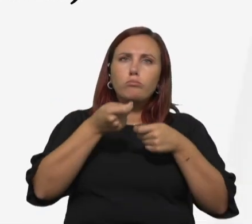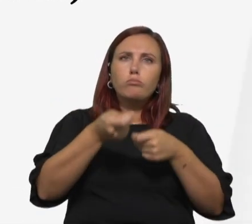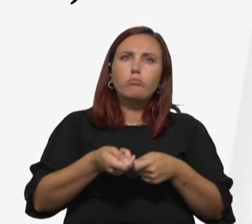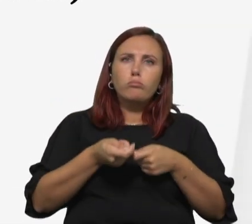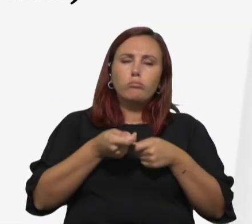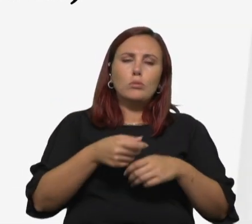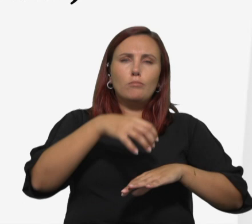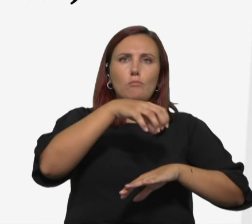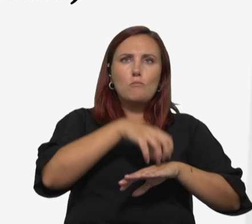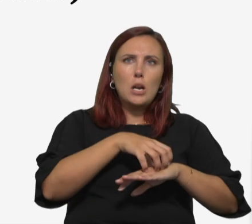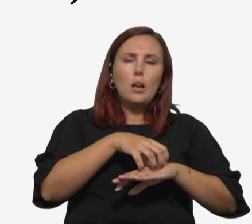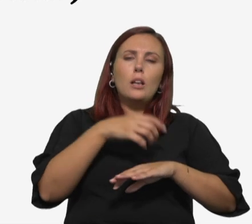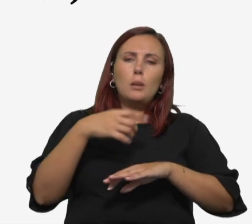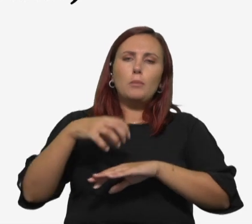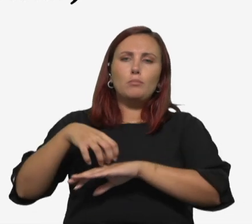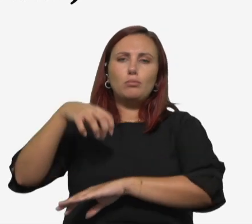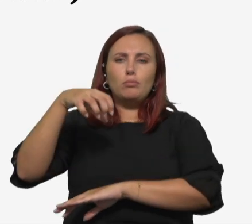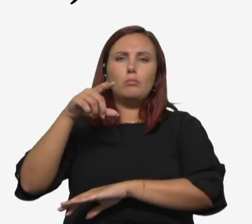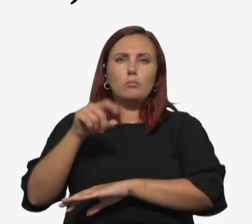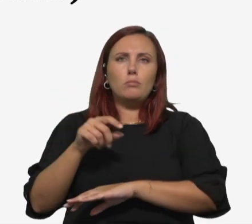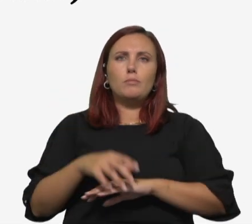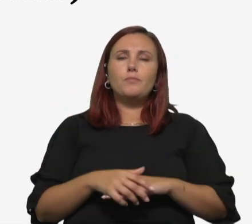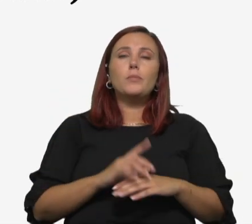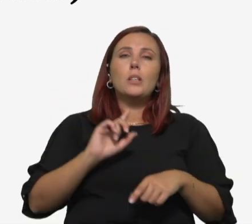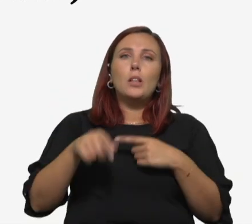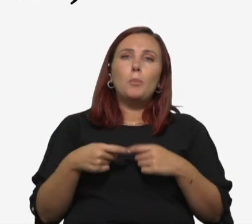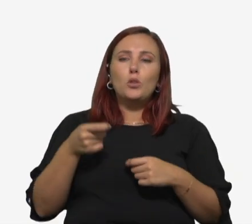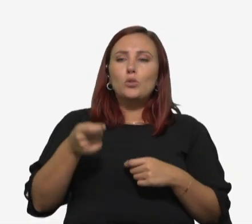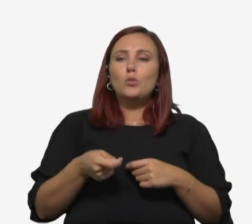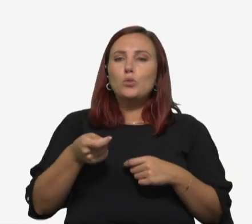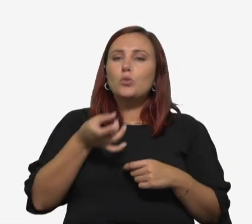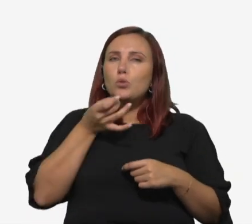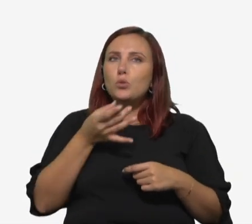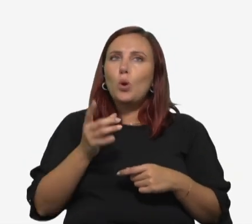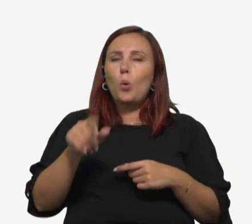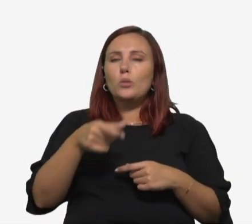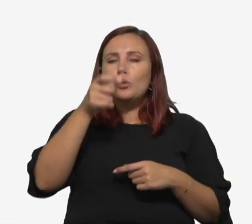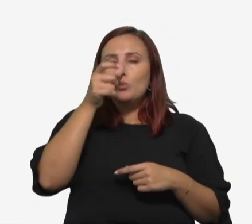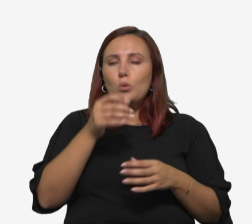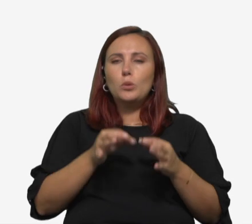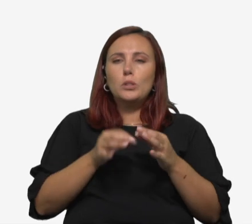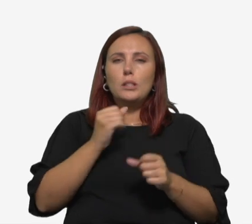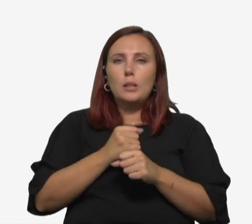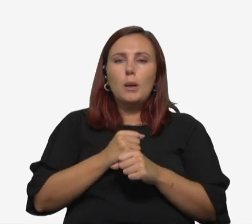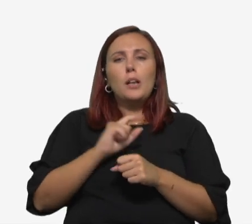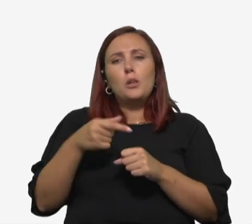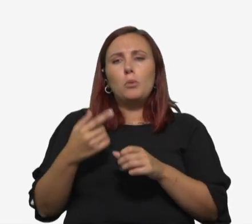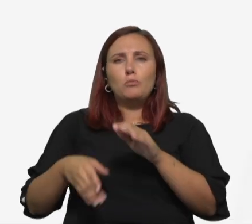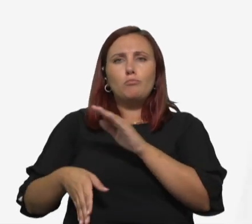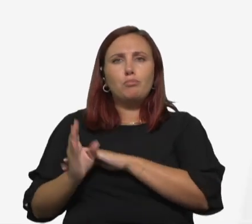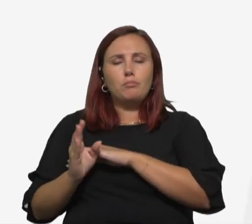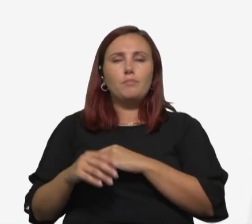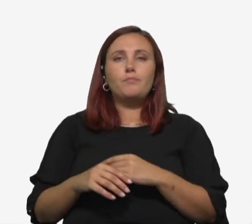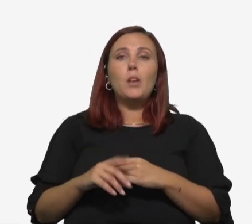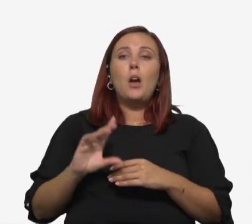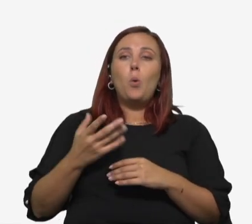e levantou uma torre. Depois arrendou-a a uns vinhateiros e partiu para longe. Quando